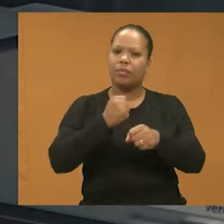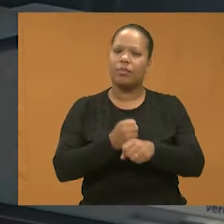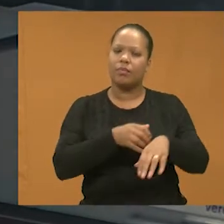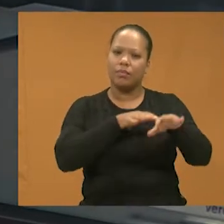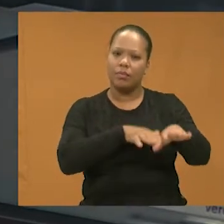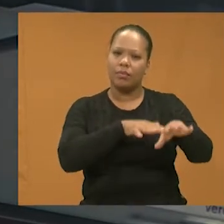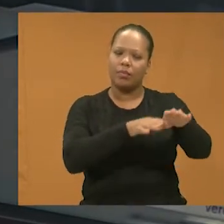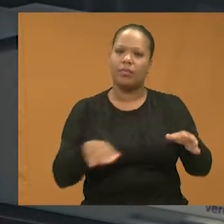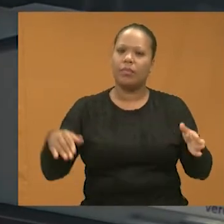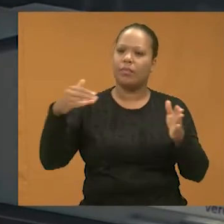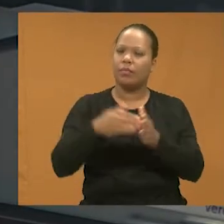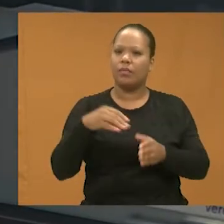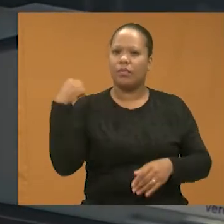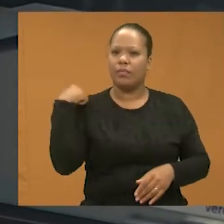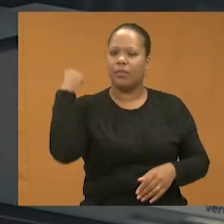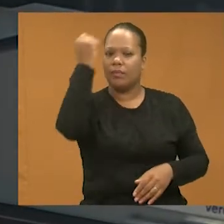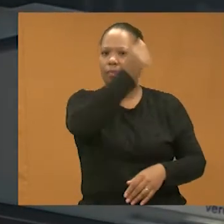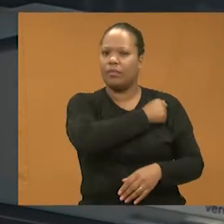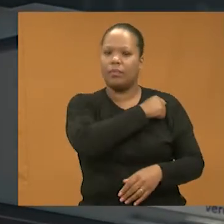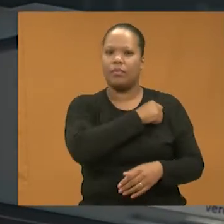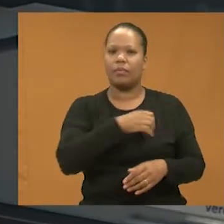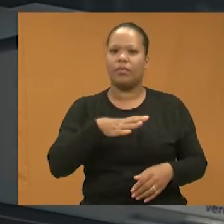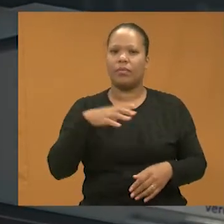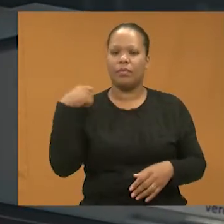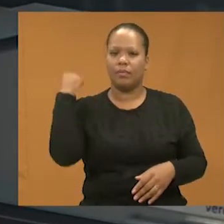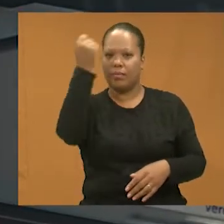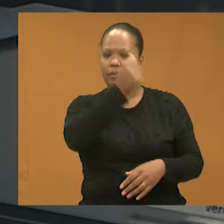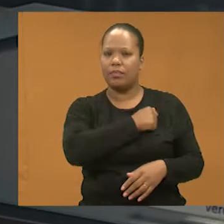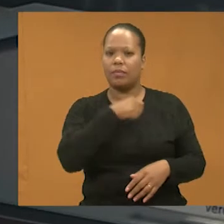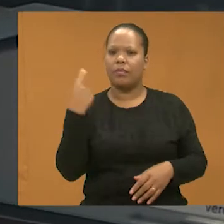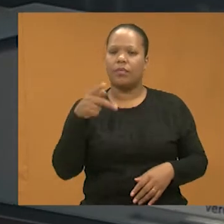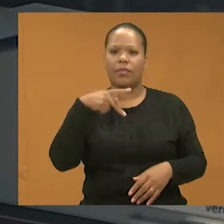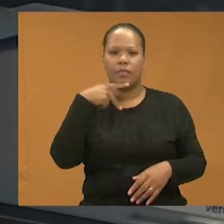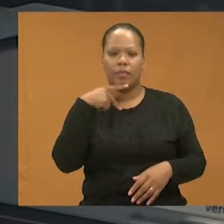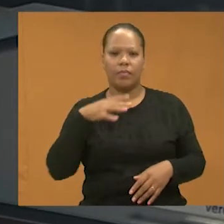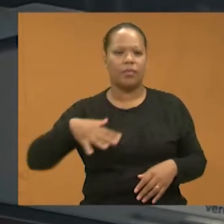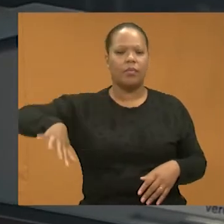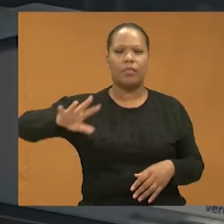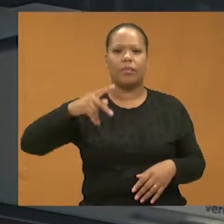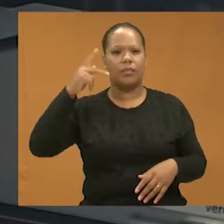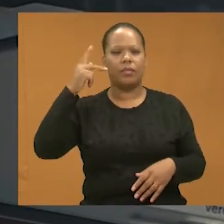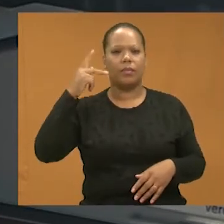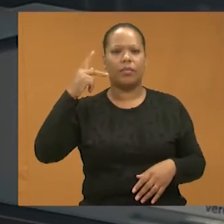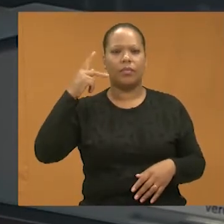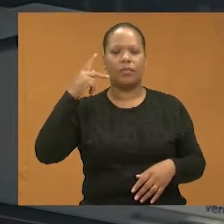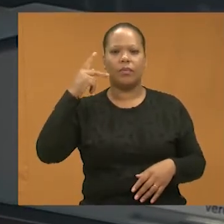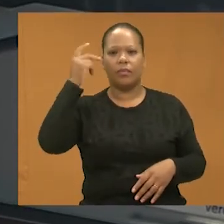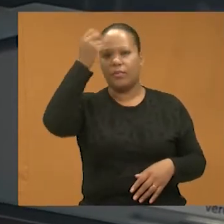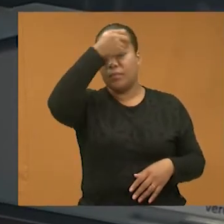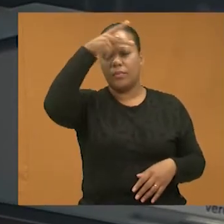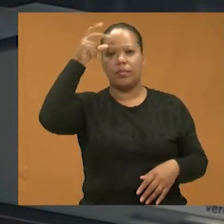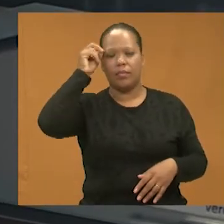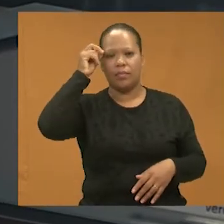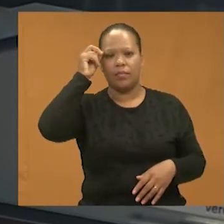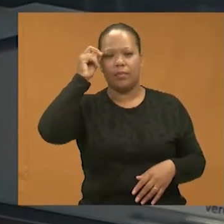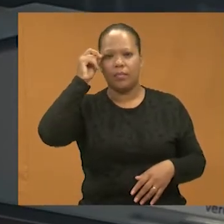caminhada até a Aparecida do Norte. Portanto, a gente, o nosso partido, em todas as prefeituras, em todas as câmaras municipais, nós do PR